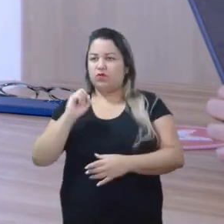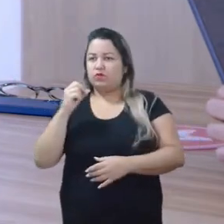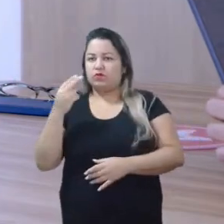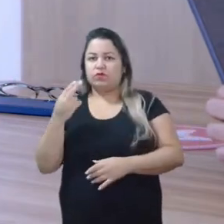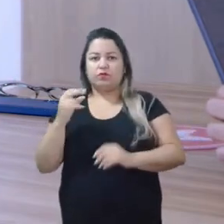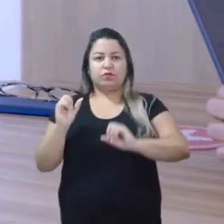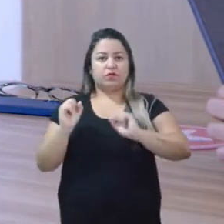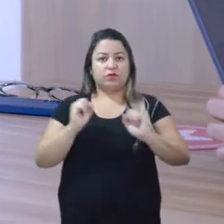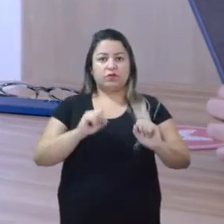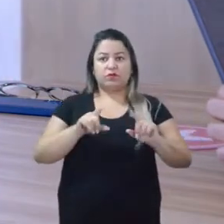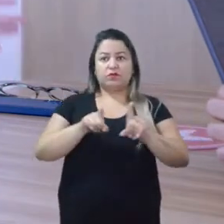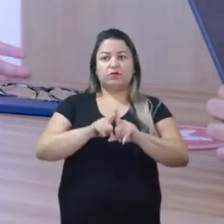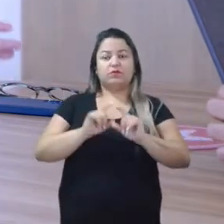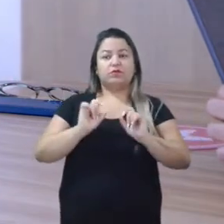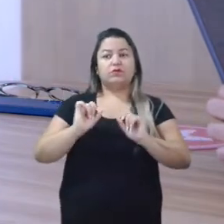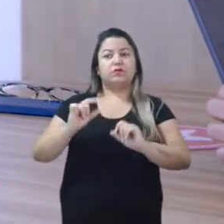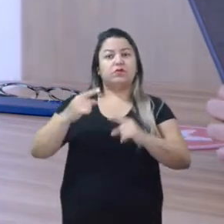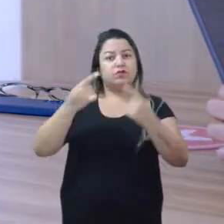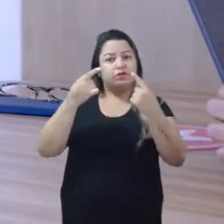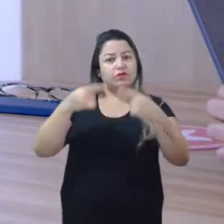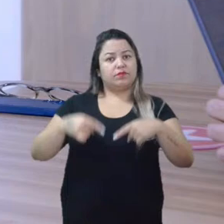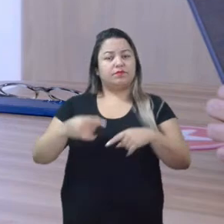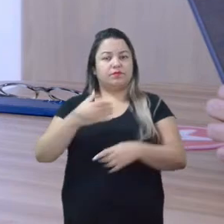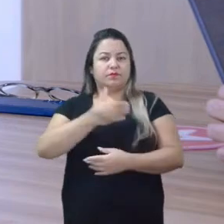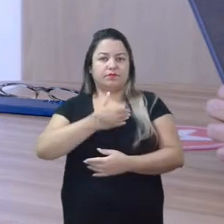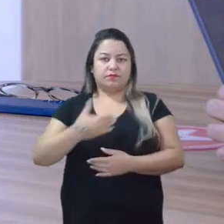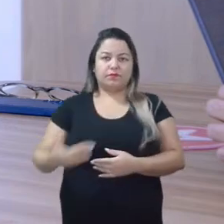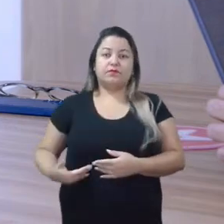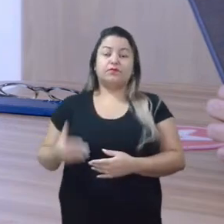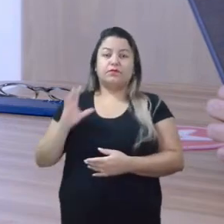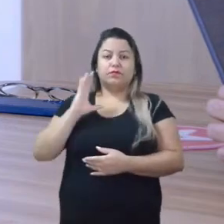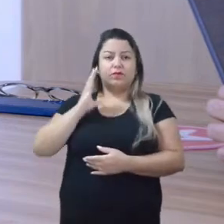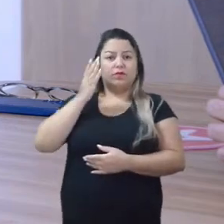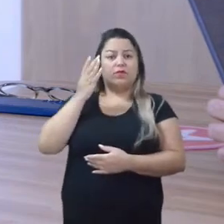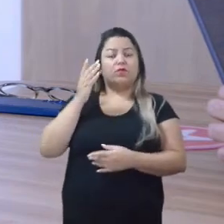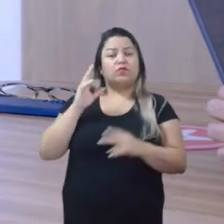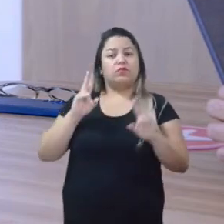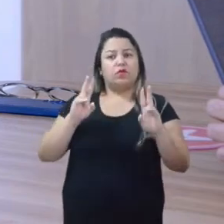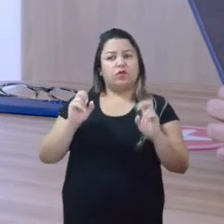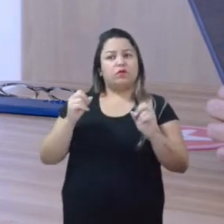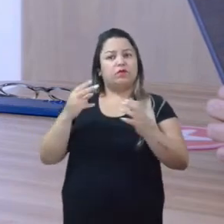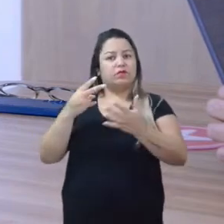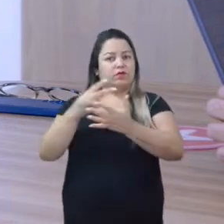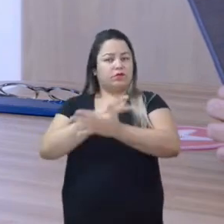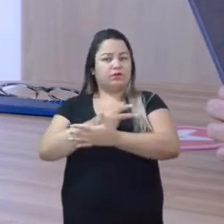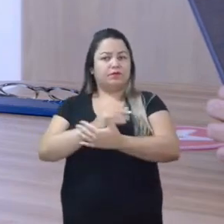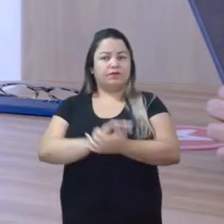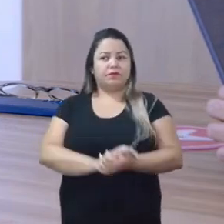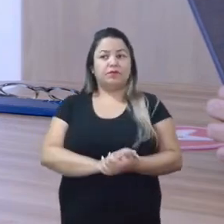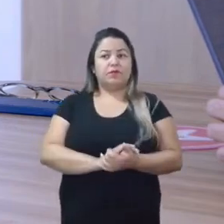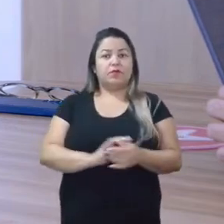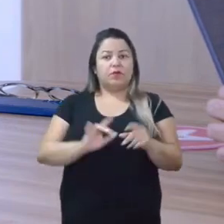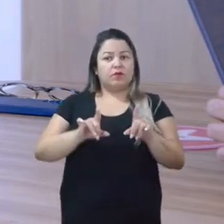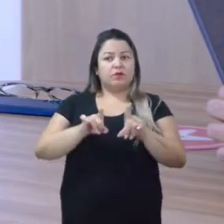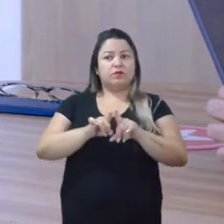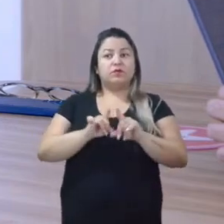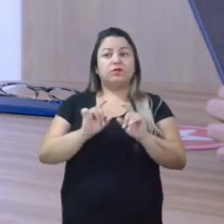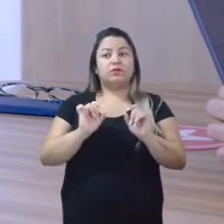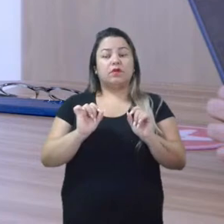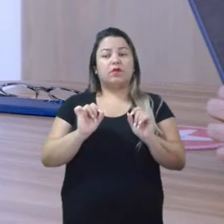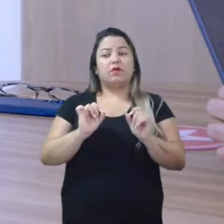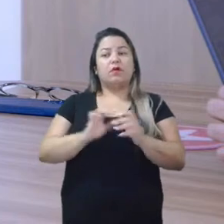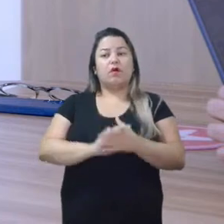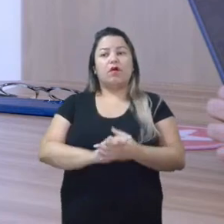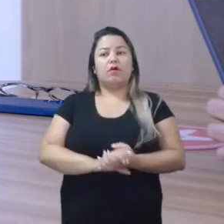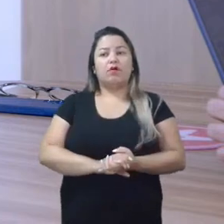na definição de políticas públicas, a gente viu decisões recentes sobre isso, e das atribuições do Legislativo também. Então, eu